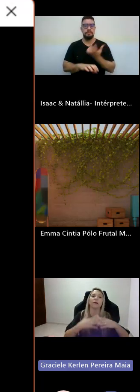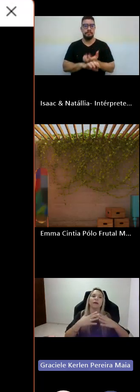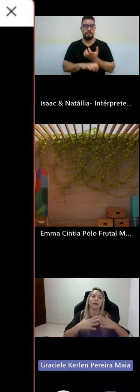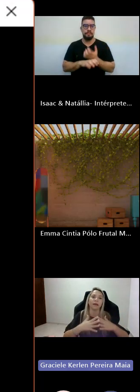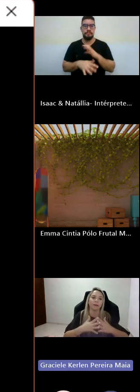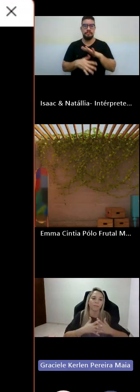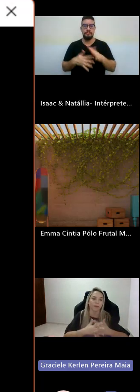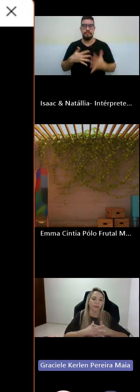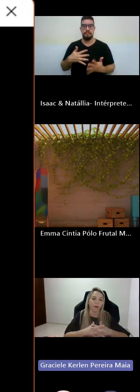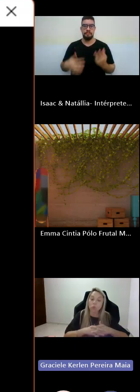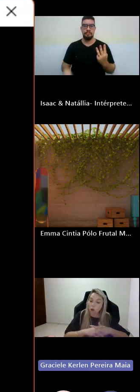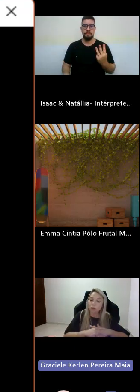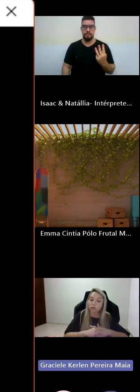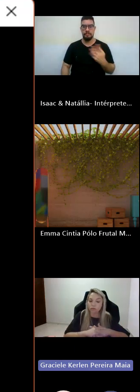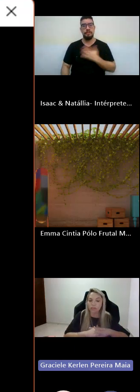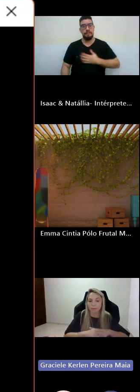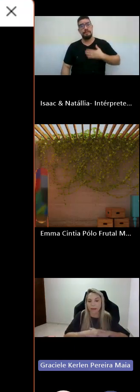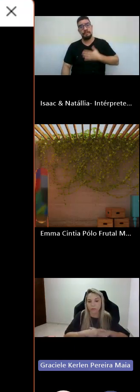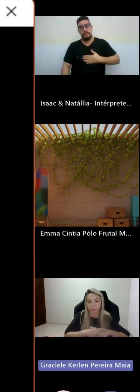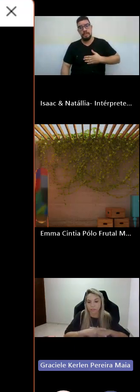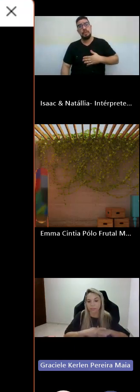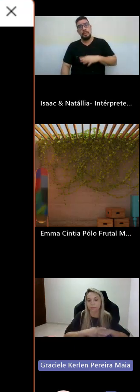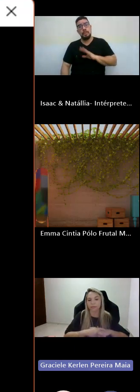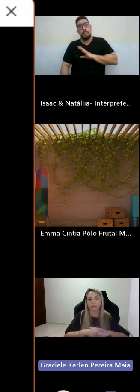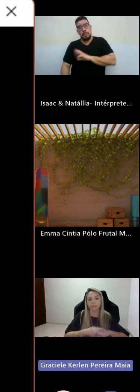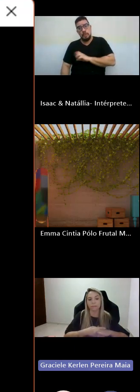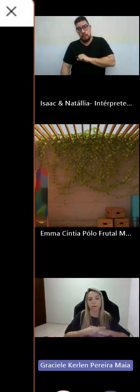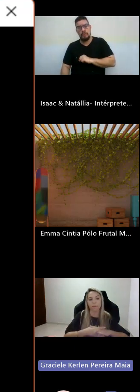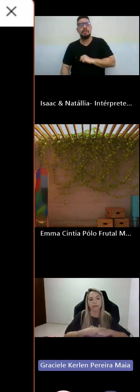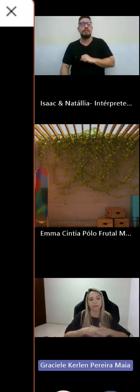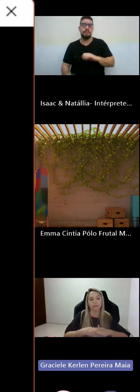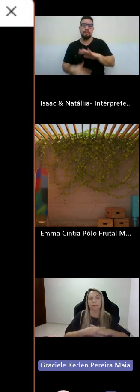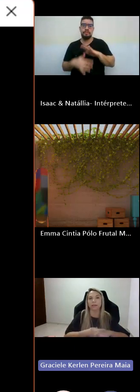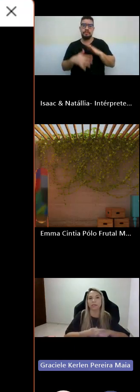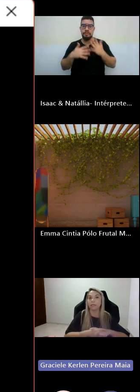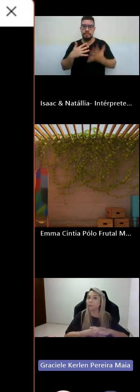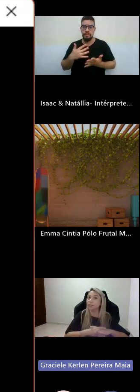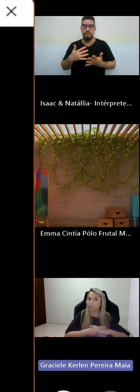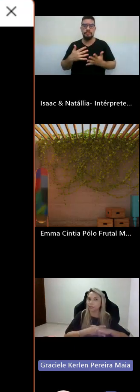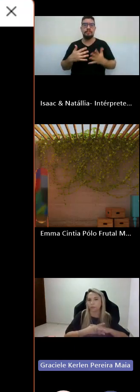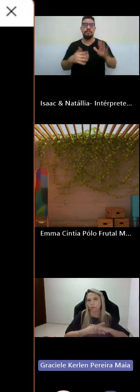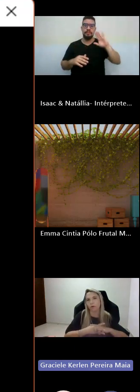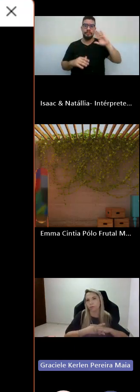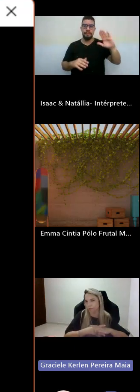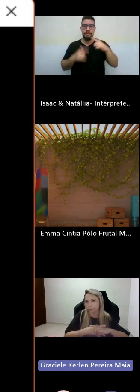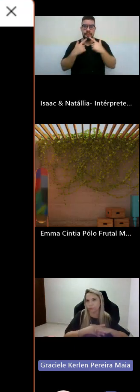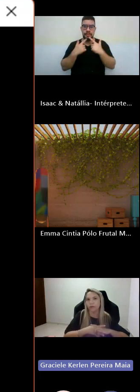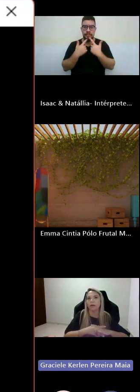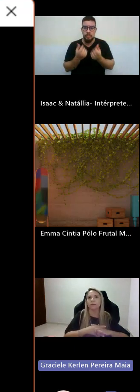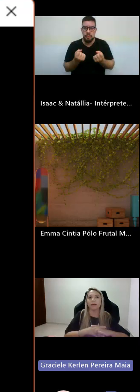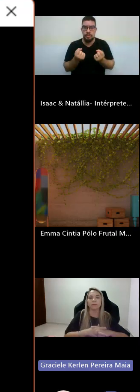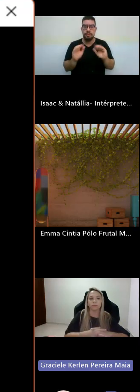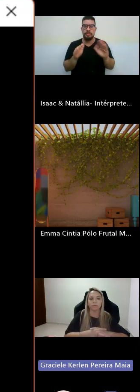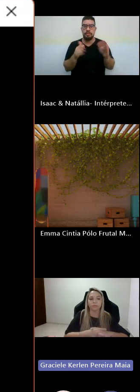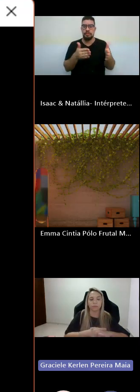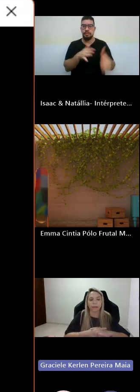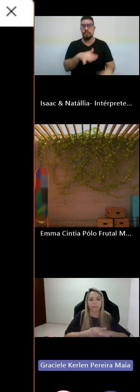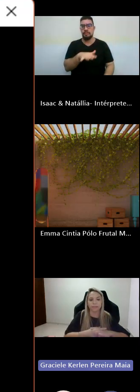Porque eu gosto de trabalhar com Libras, principalmente dessa parte linguística, eu gosto muito,